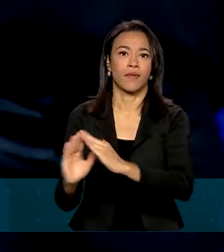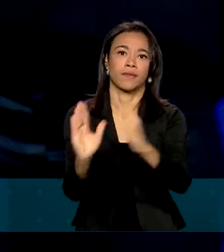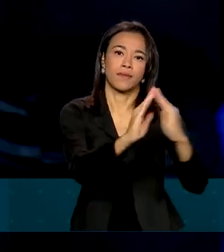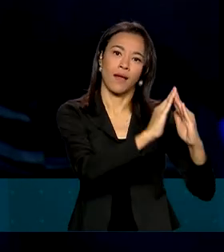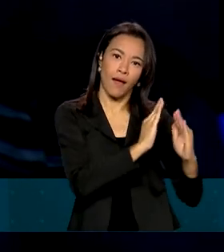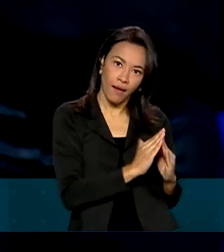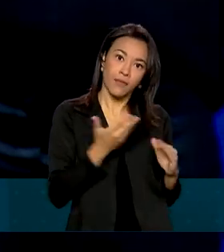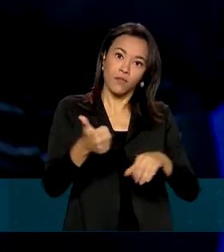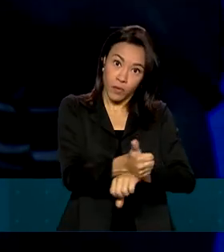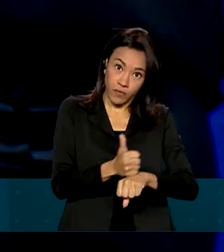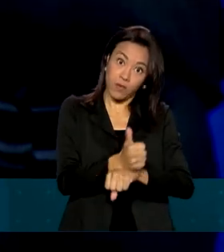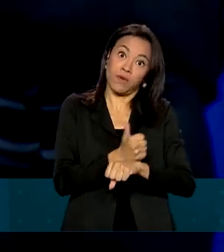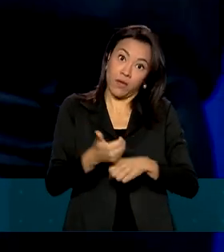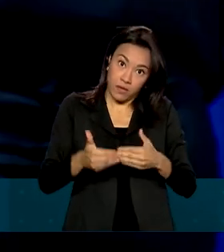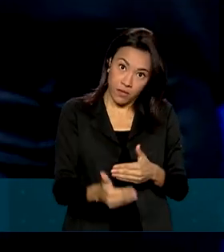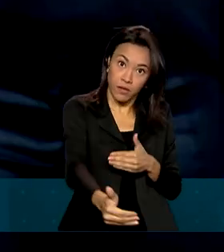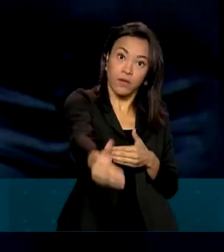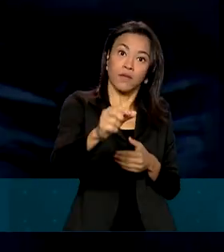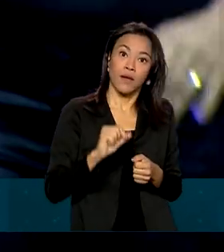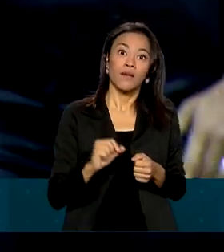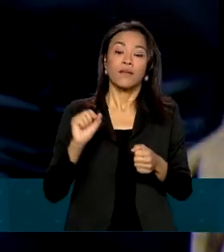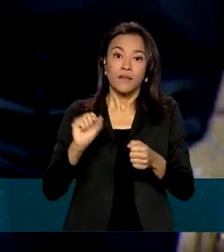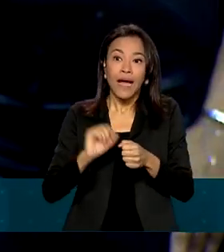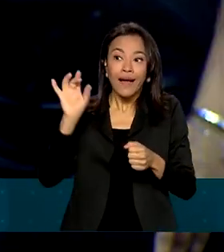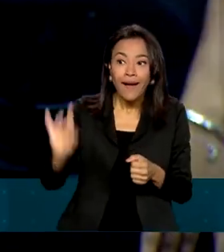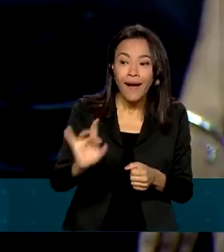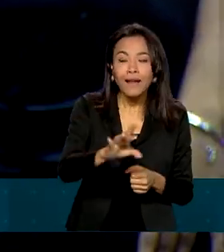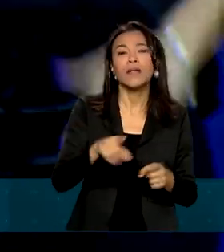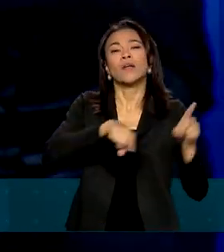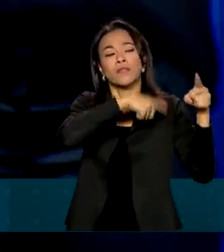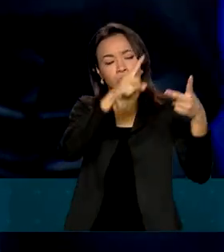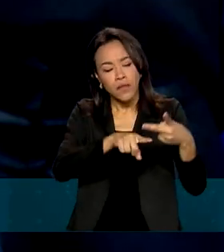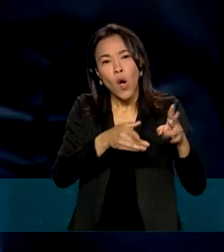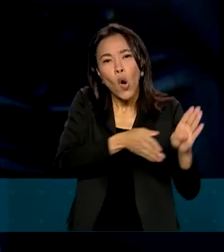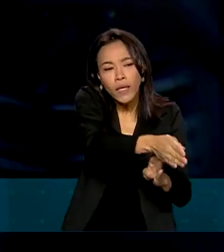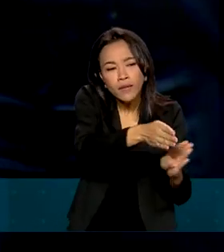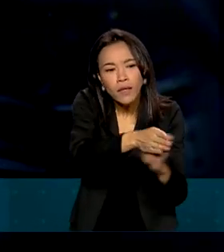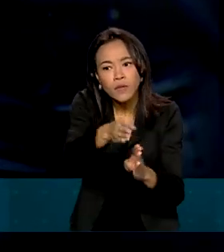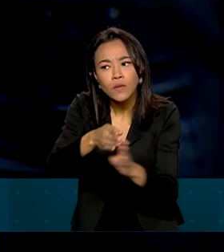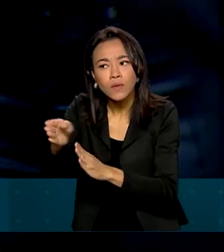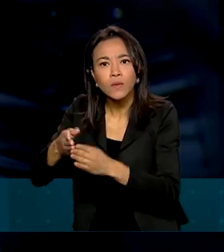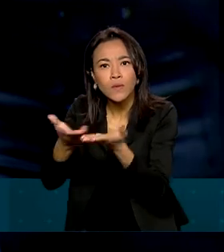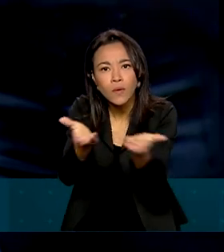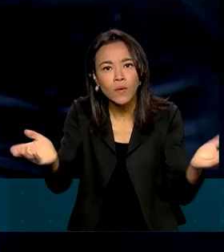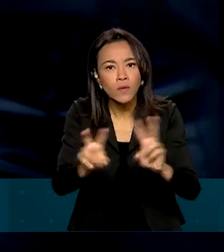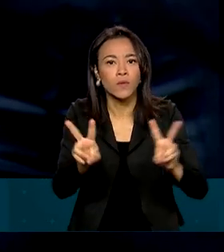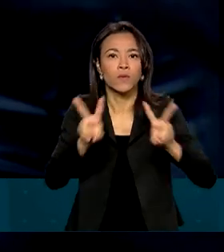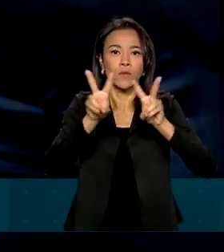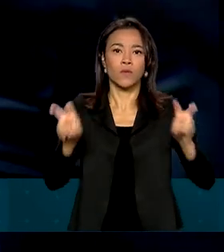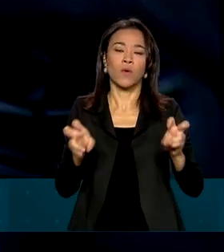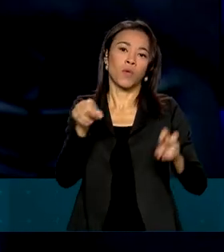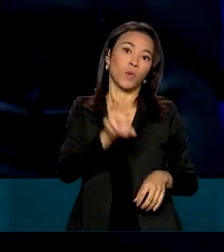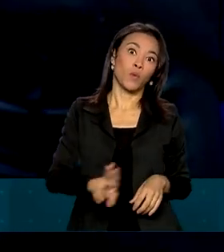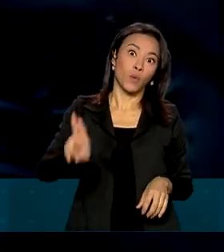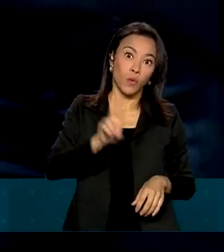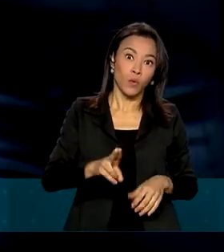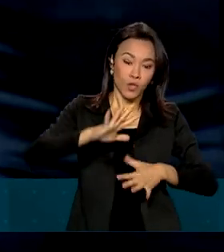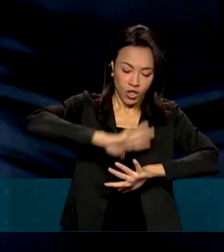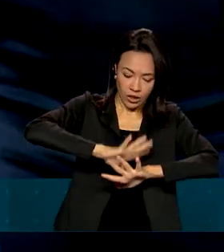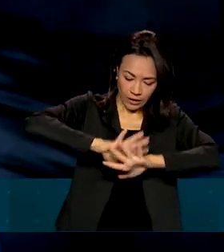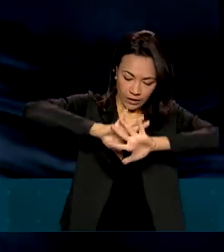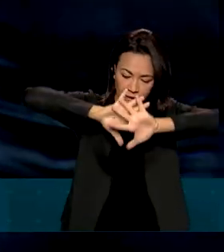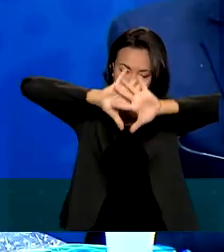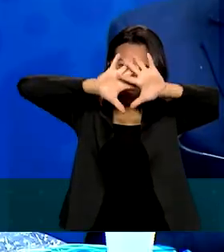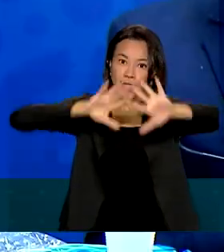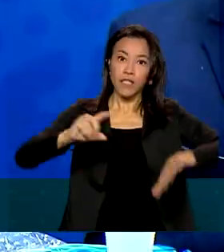que os agentes comunitários fazem a casa a casa as recomendações com relação à ao uso de telas